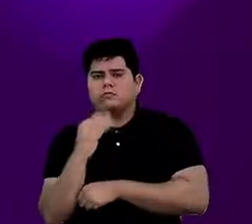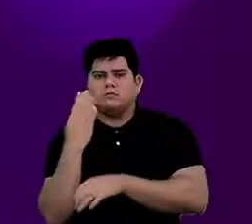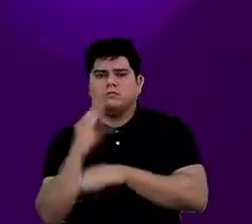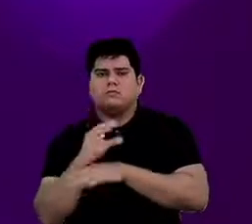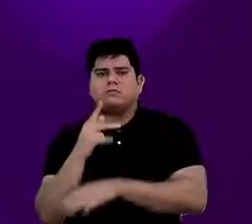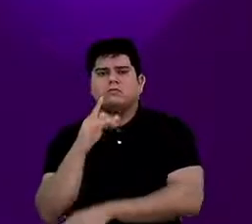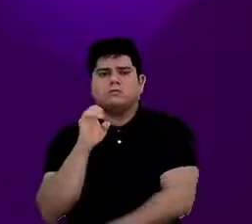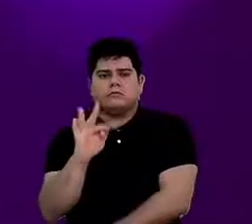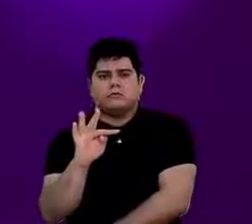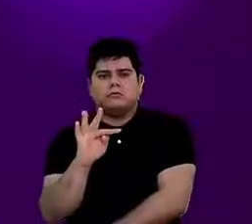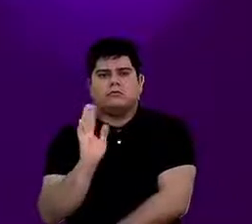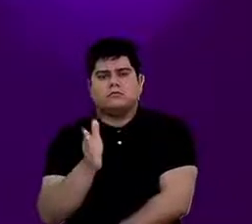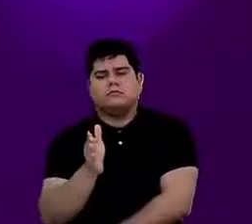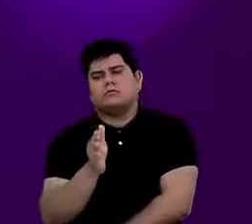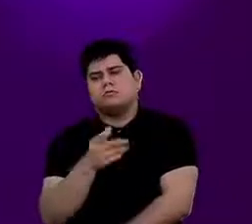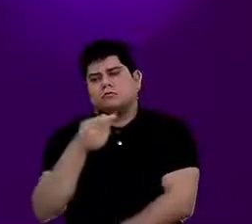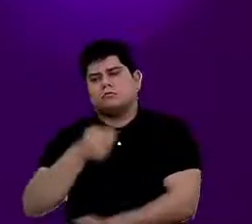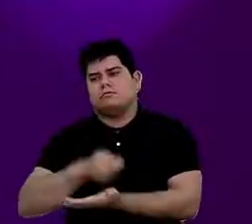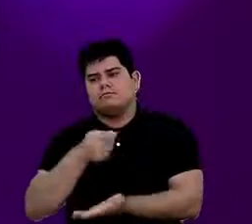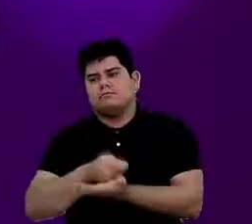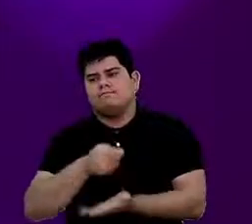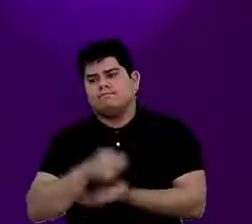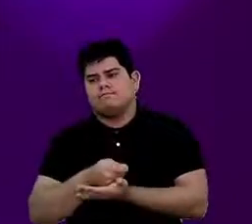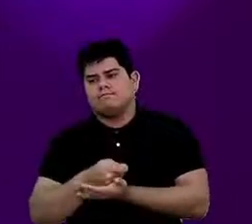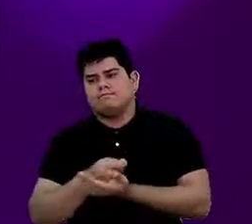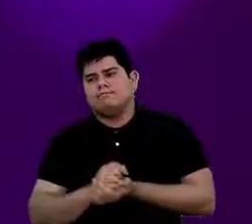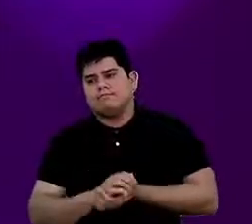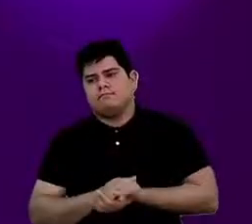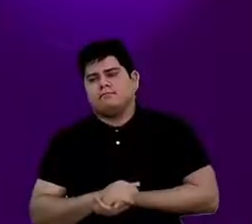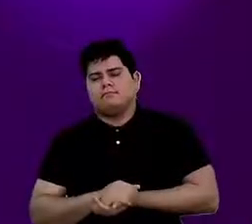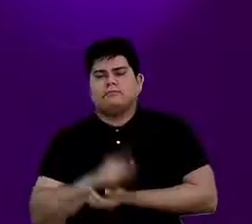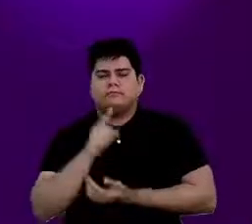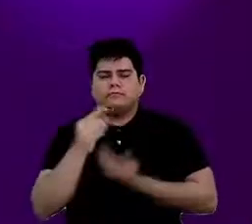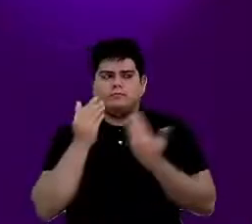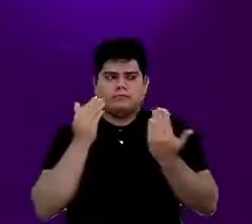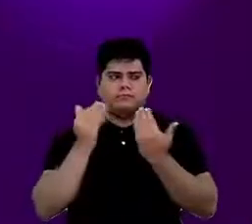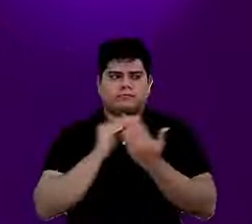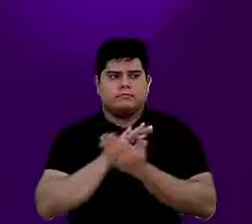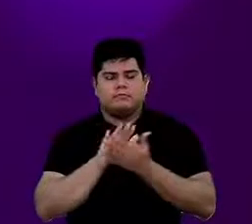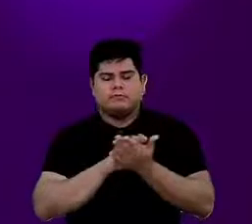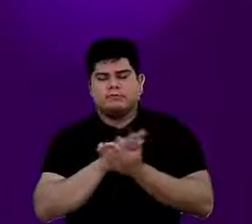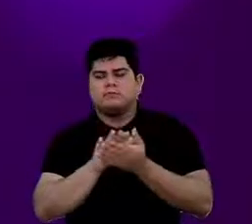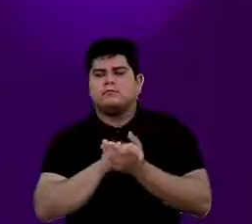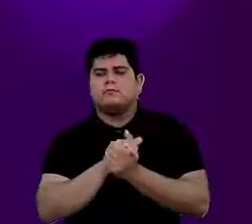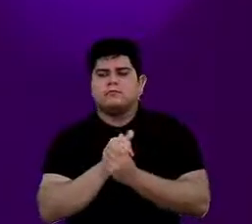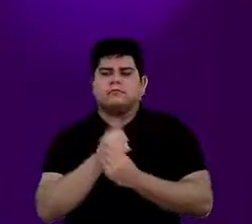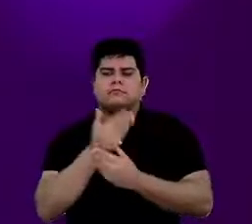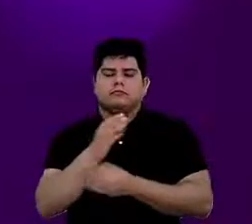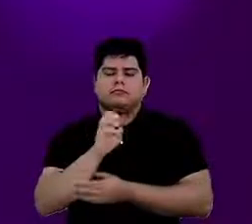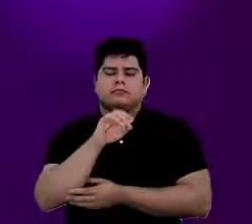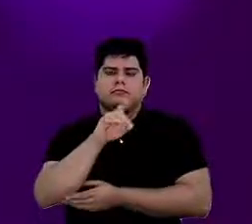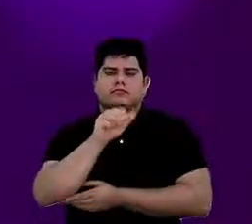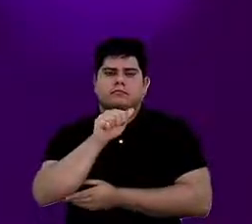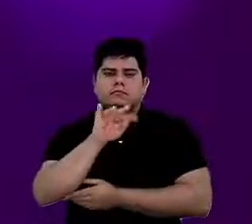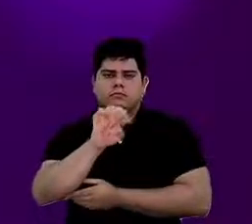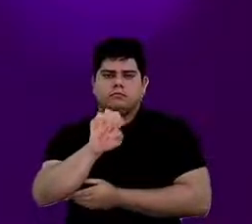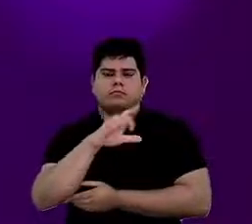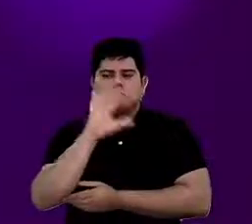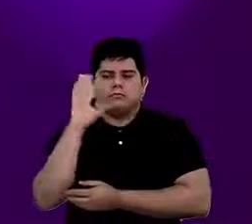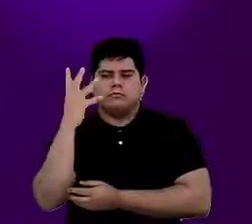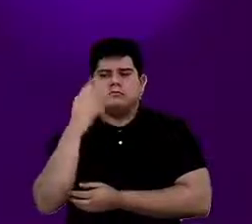como um exame obrigatório quando você tem dúvida no diagnóstico de endocardite em prótese, o que ocorre em